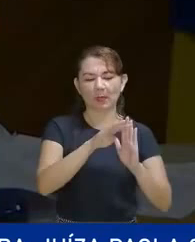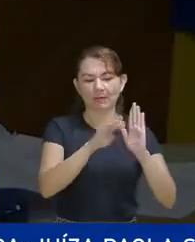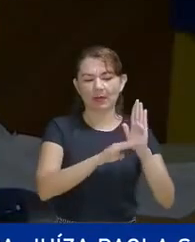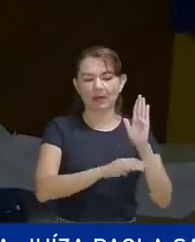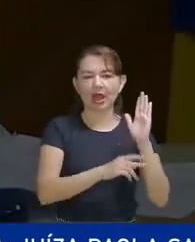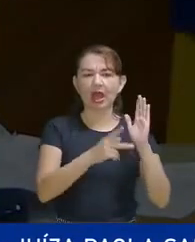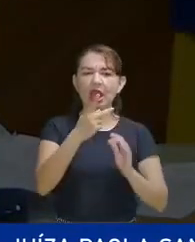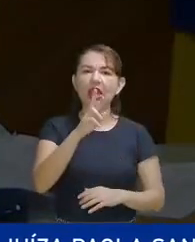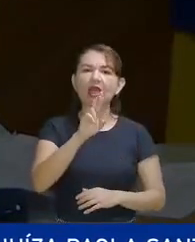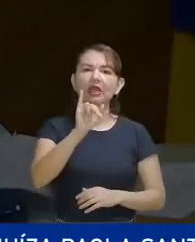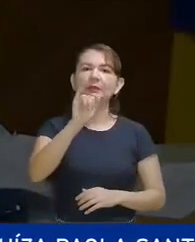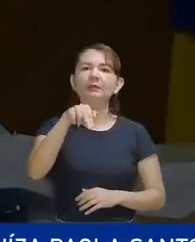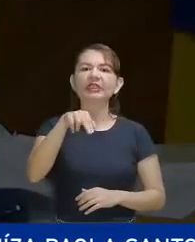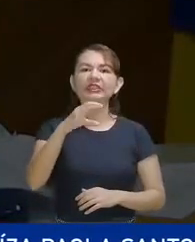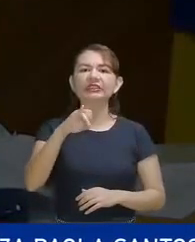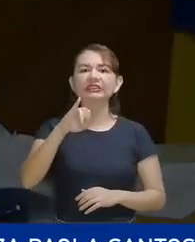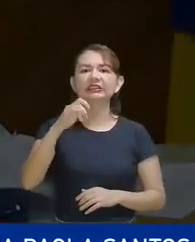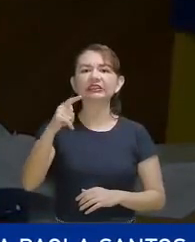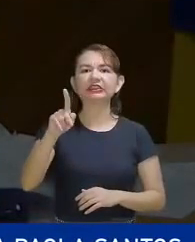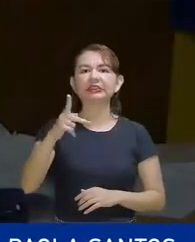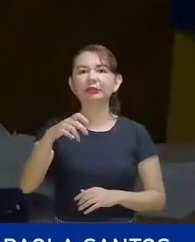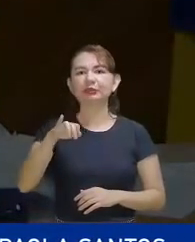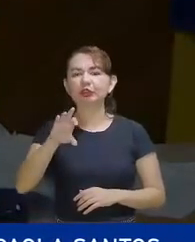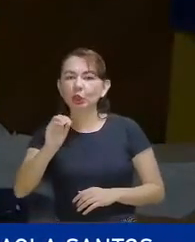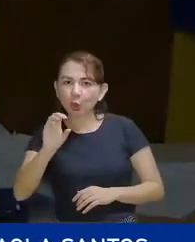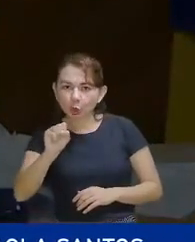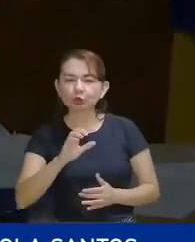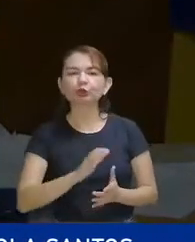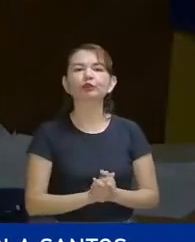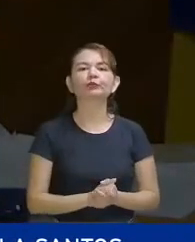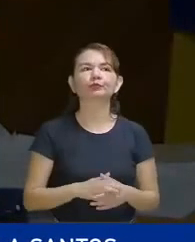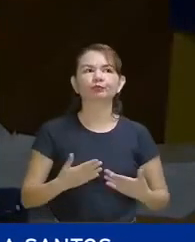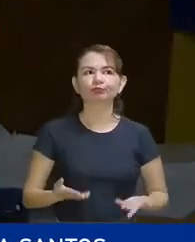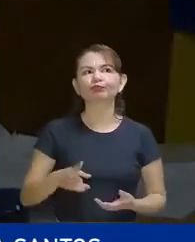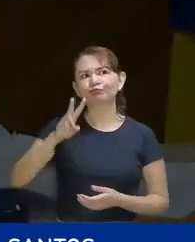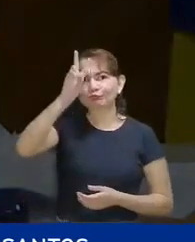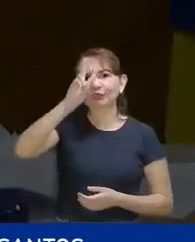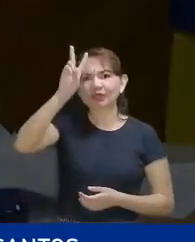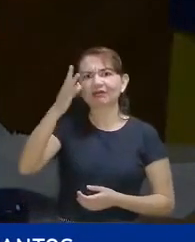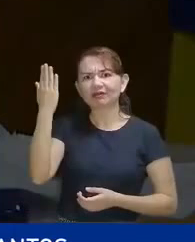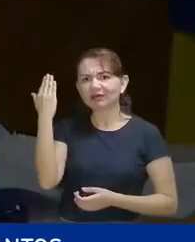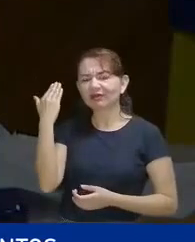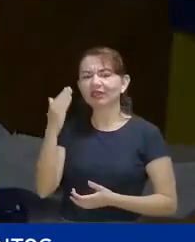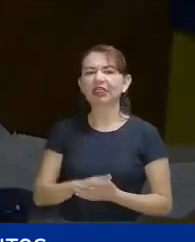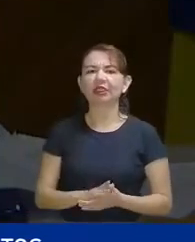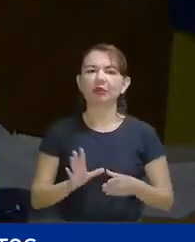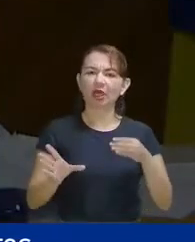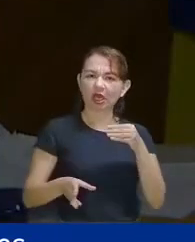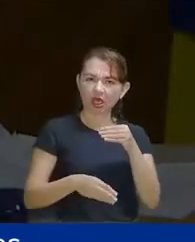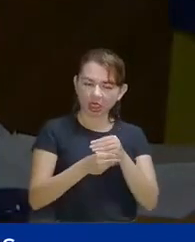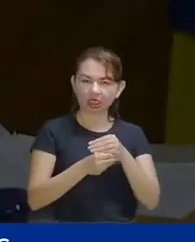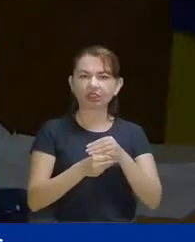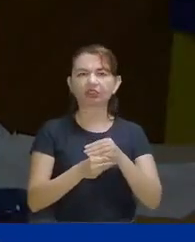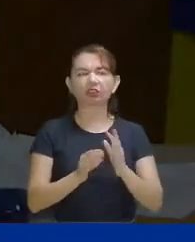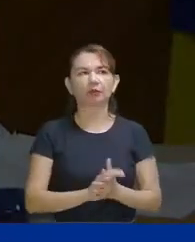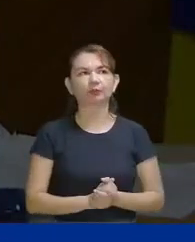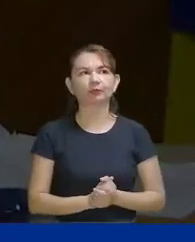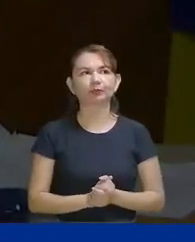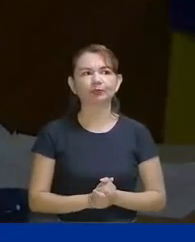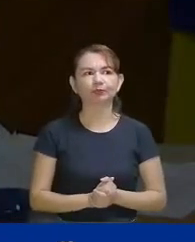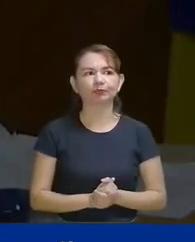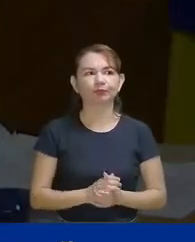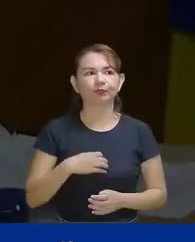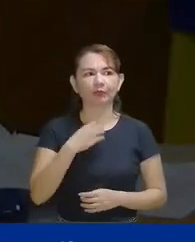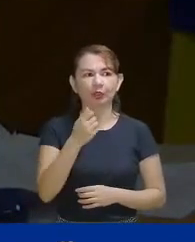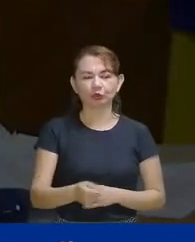economicidade, mas sim numa AIGE pelo 31A, eu lembro disso. Eu quero só acrescentar as razões, né,